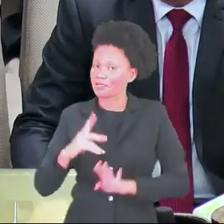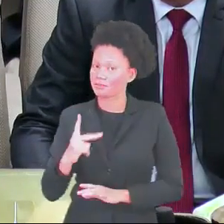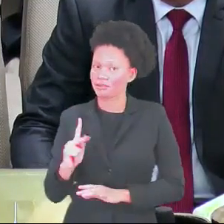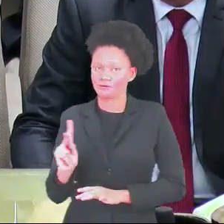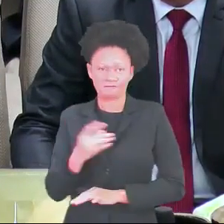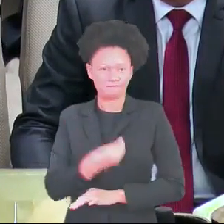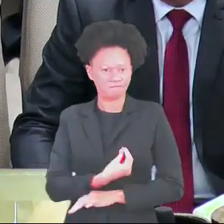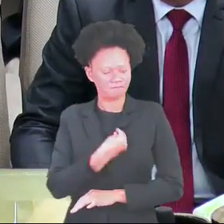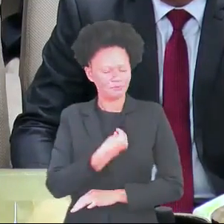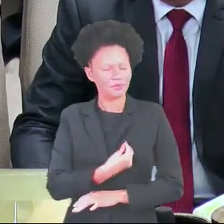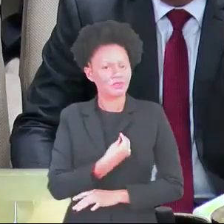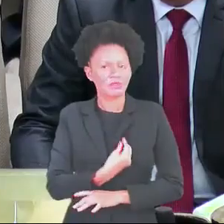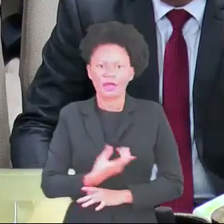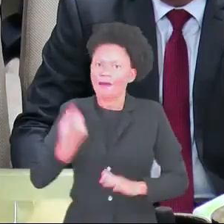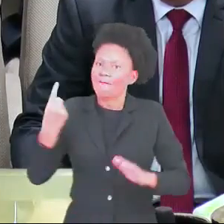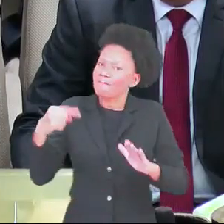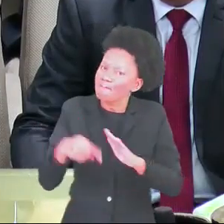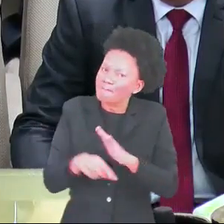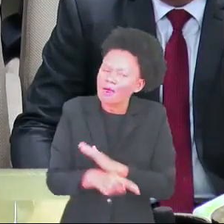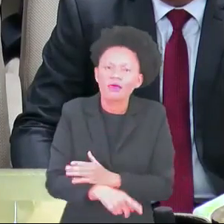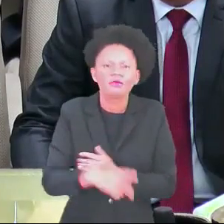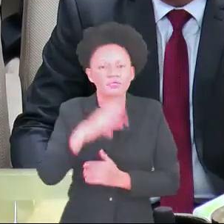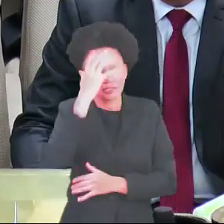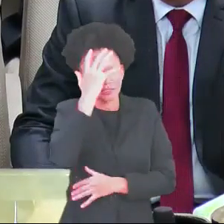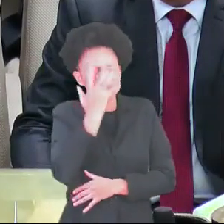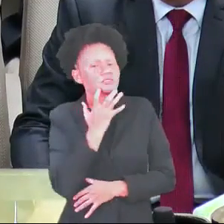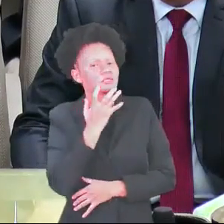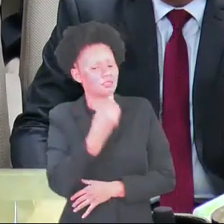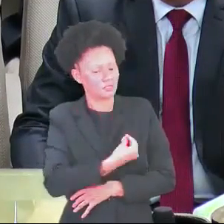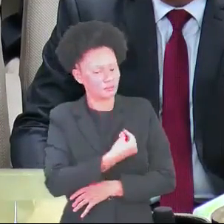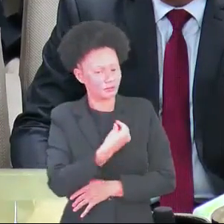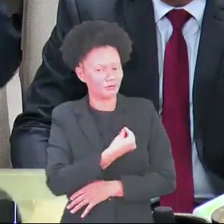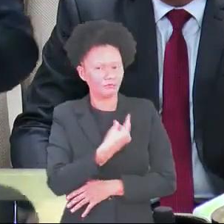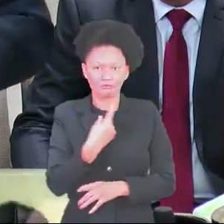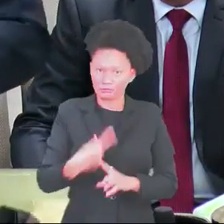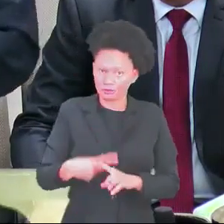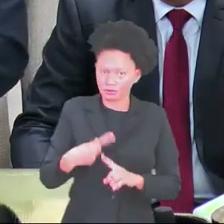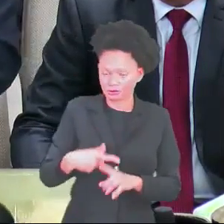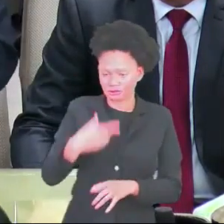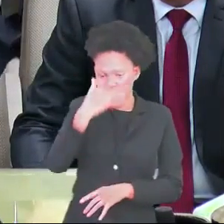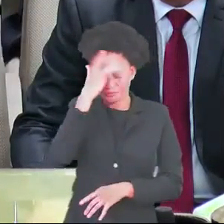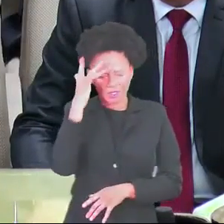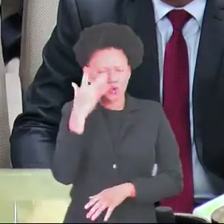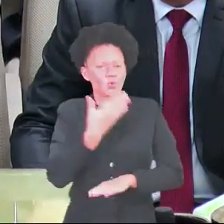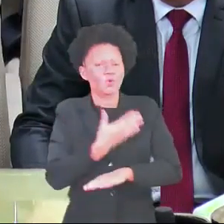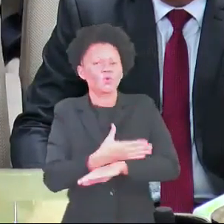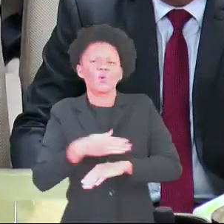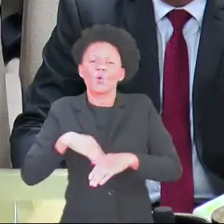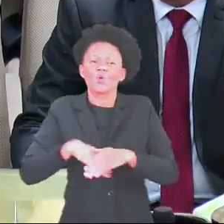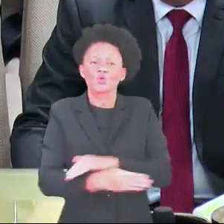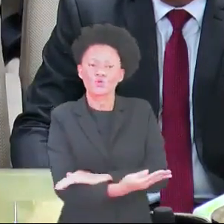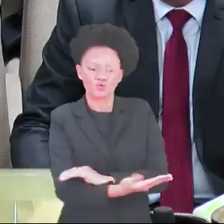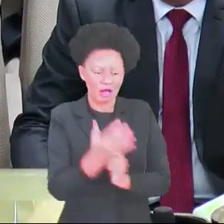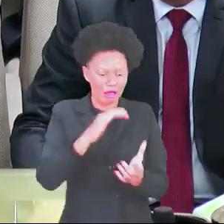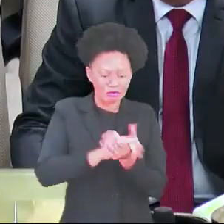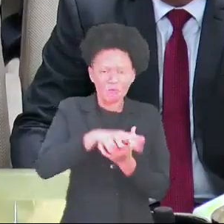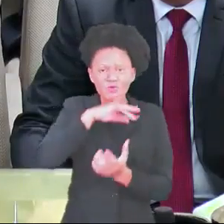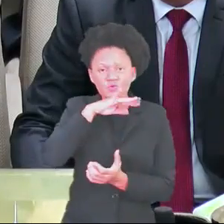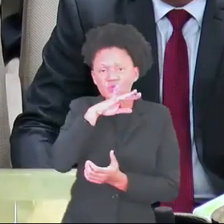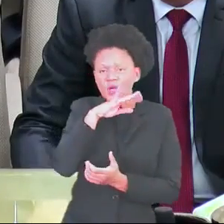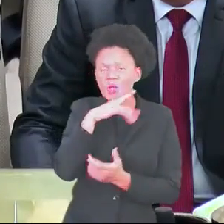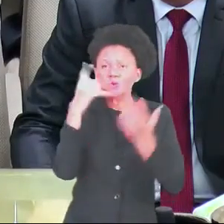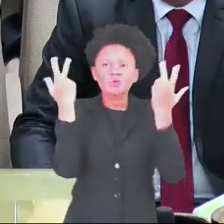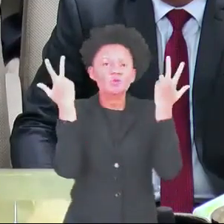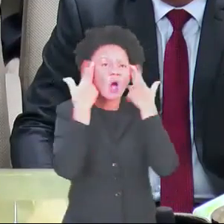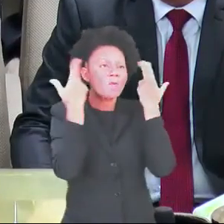E isso é algo muito profundo e muito sério na nossa vida, porque tem gente acostumando, irmão, com um casamento ruim, tem